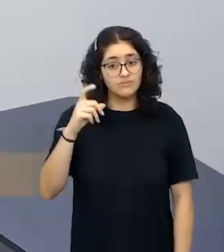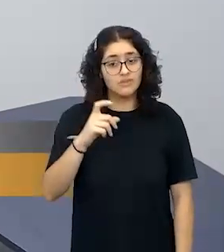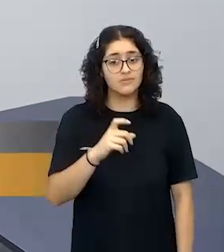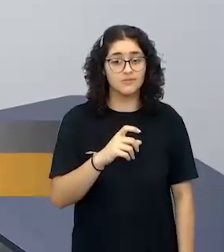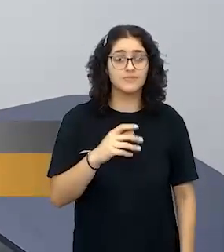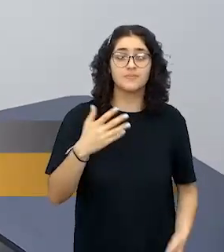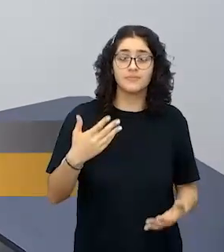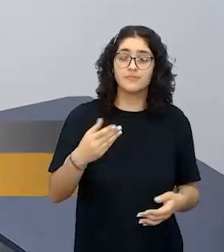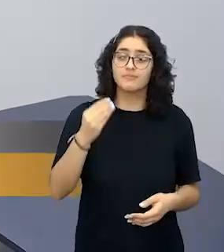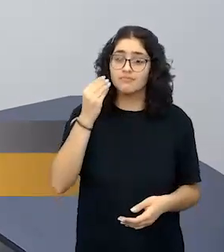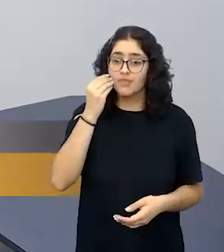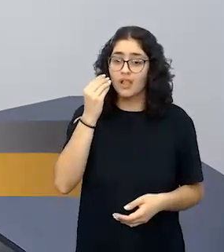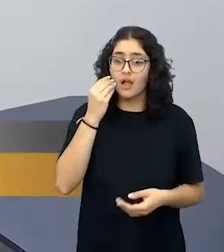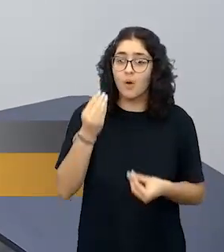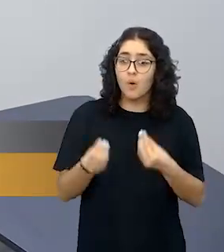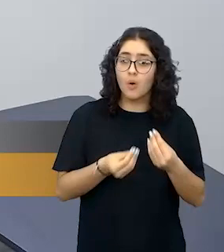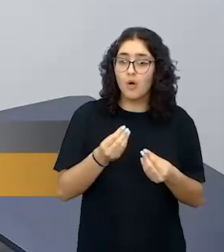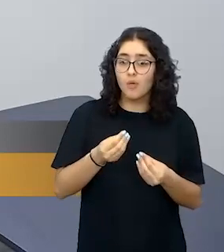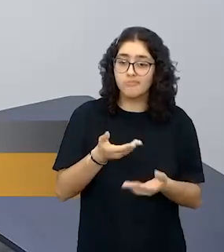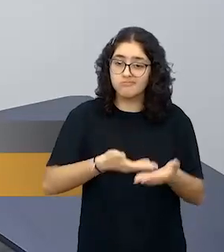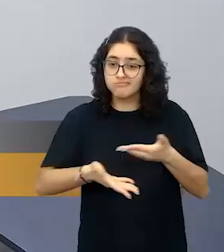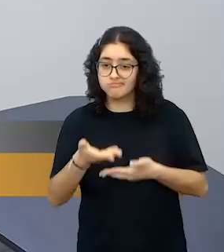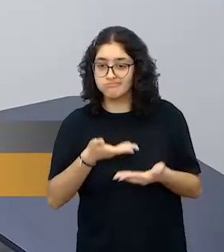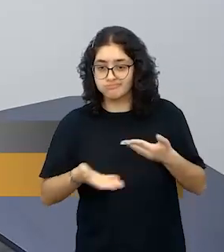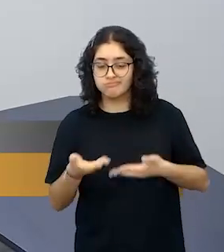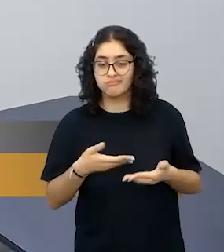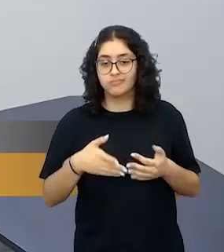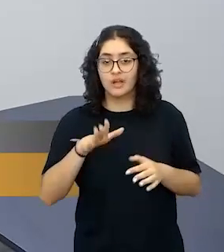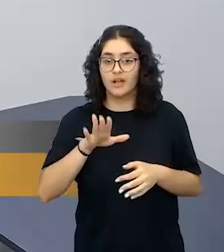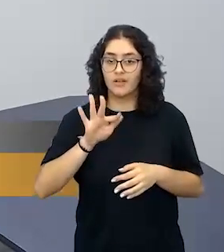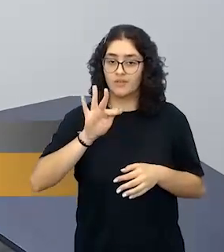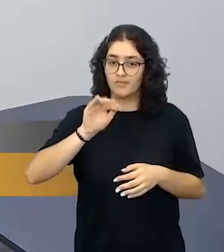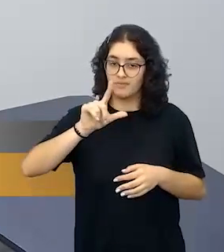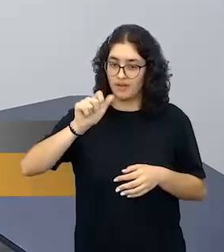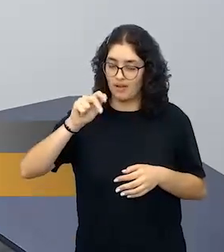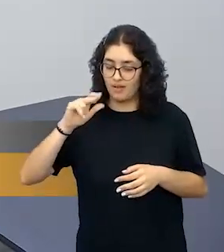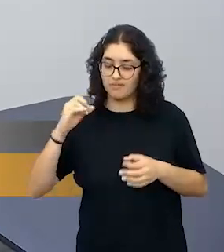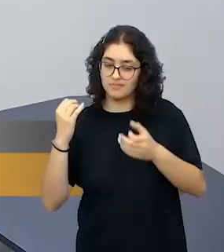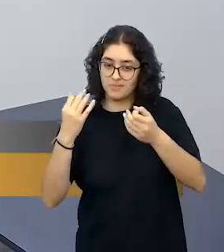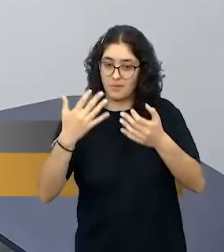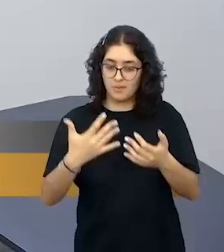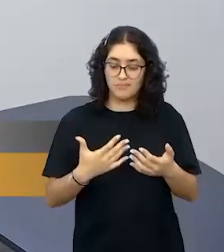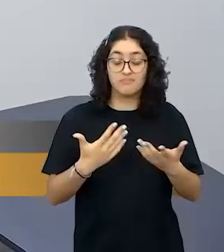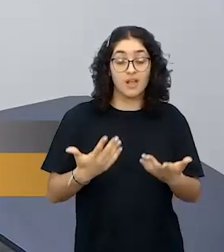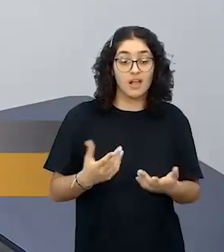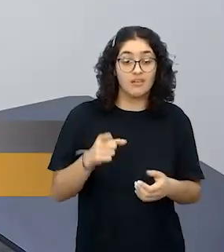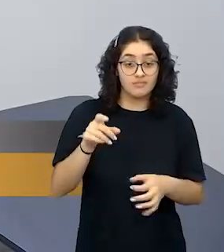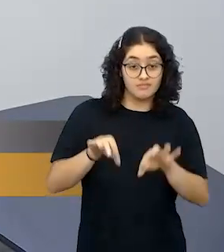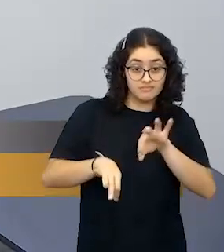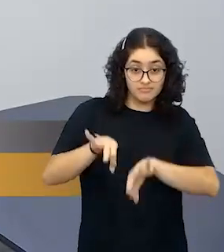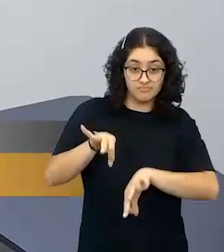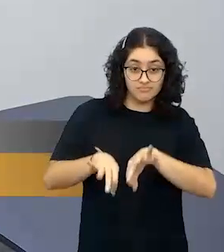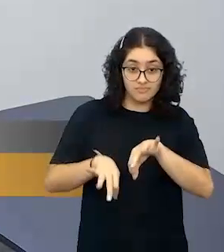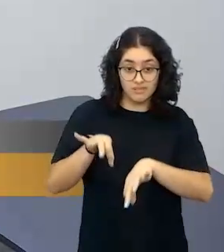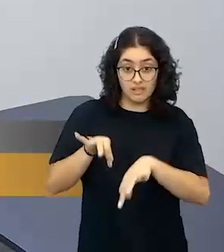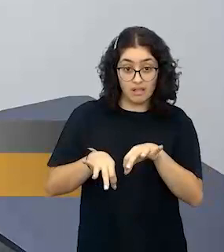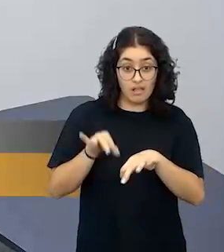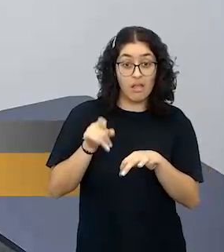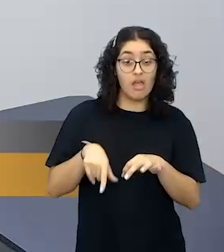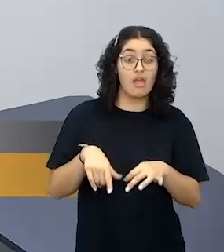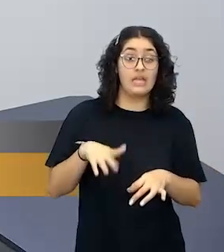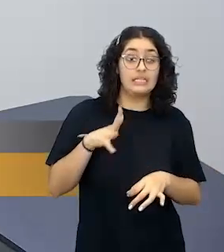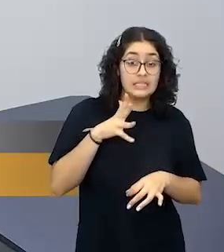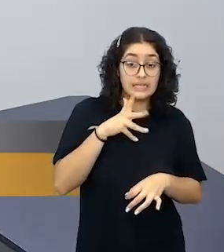gente vai tentar articular um pouco aqui. Né, o Flávio não falou esse detalhe, mas essa oficina que a gente está tentando trazer aqui foi uma oficina longa,